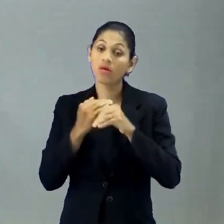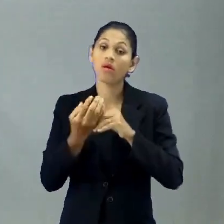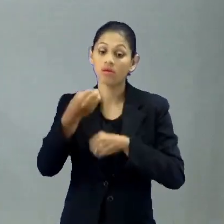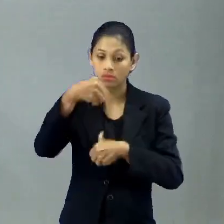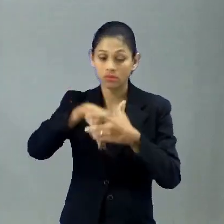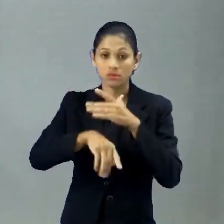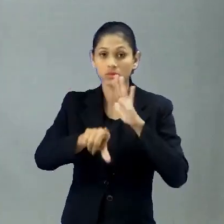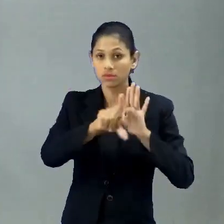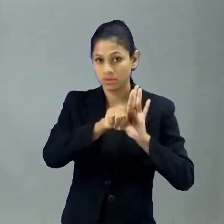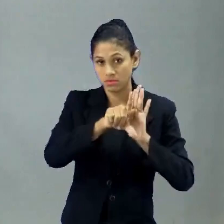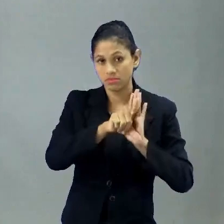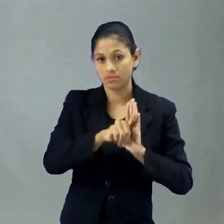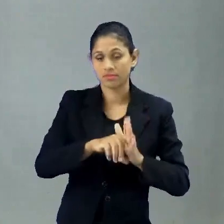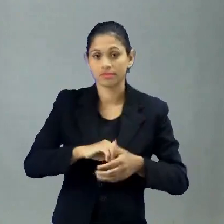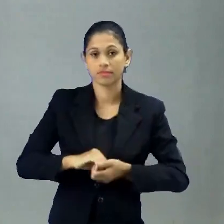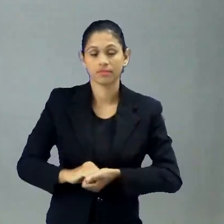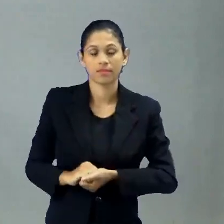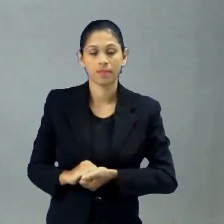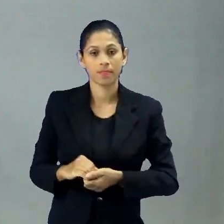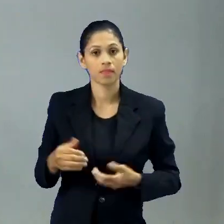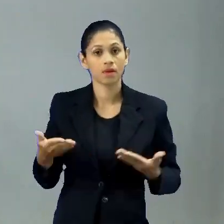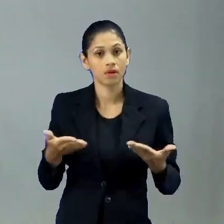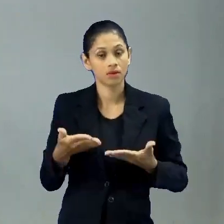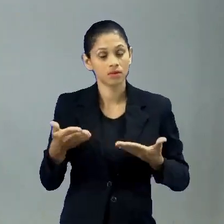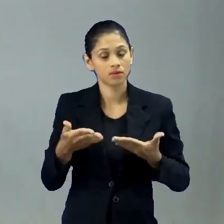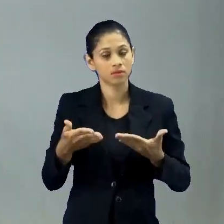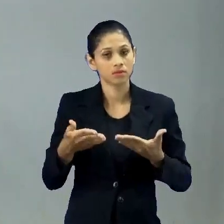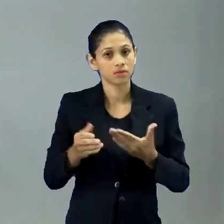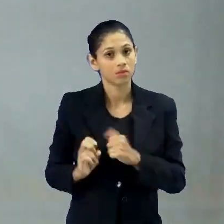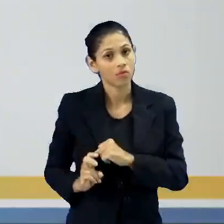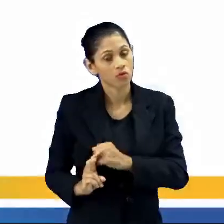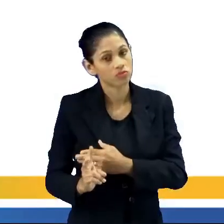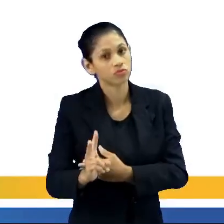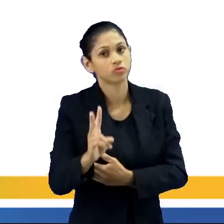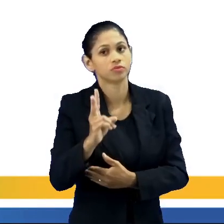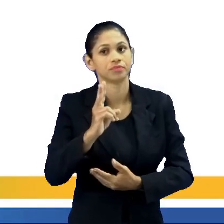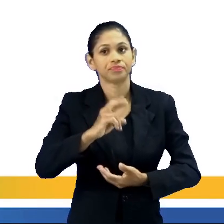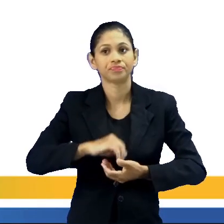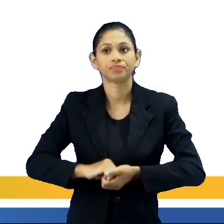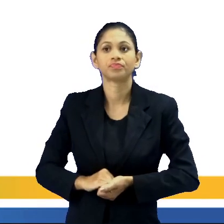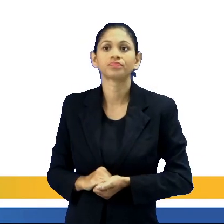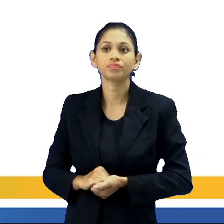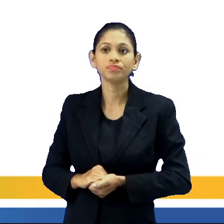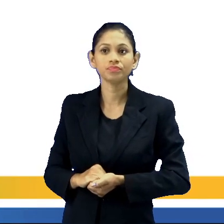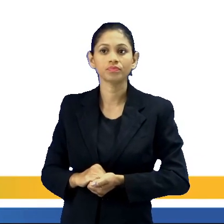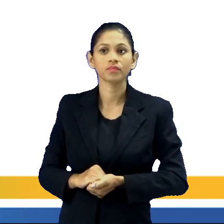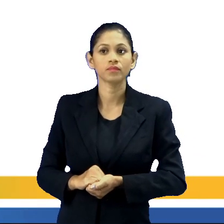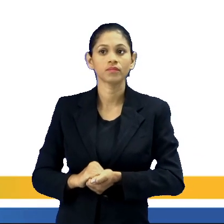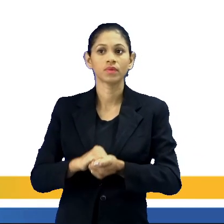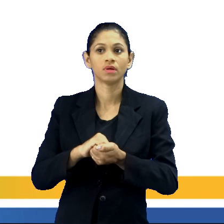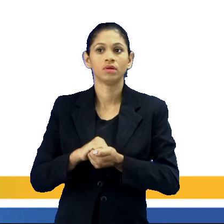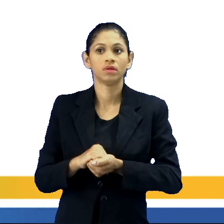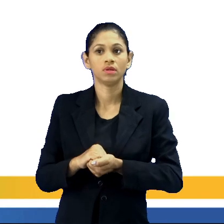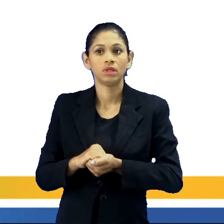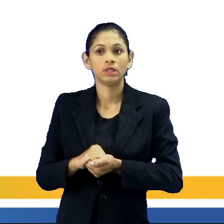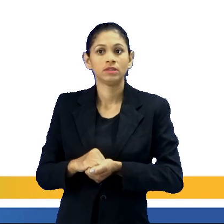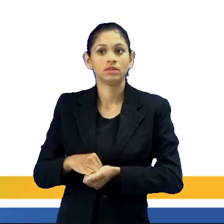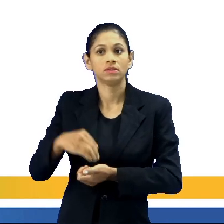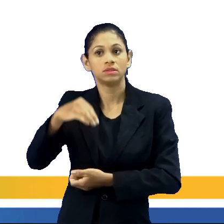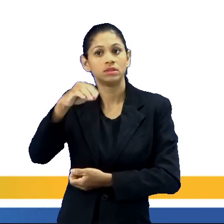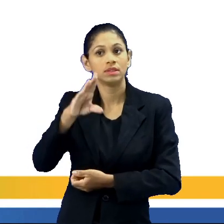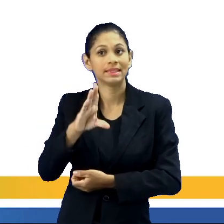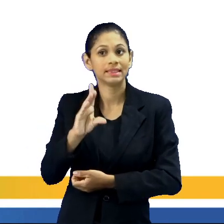avançar nessa discussão para uma outra temática que é bastante importante, que é a Declaração Universal de